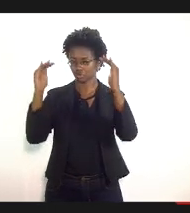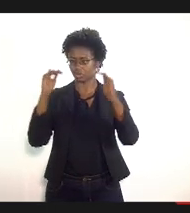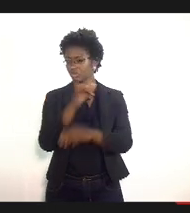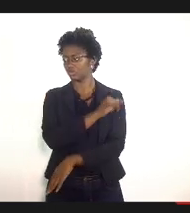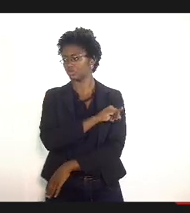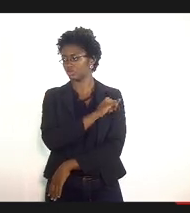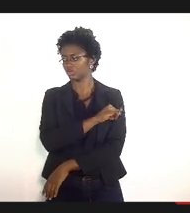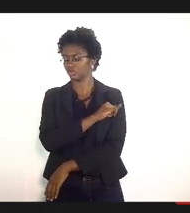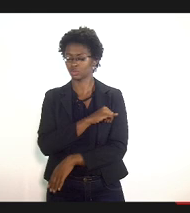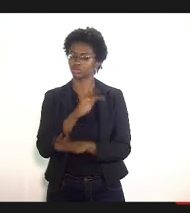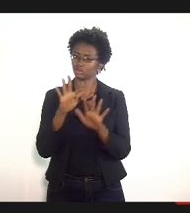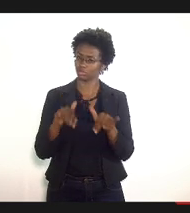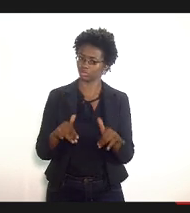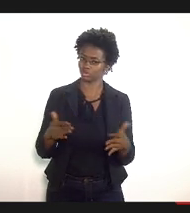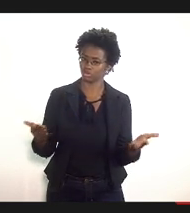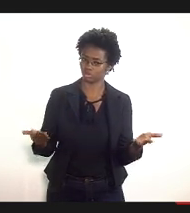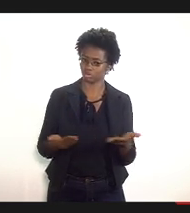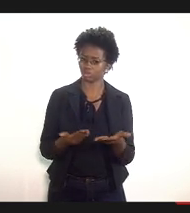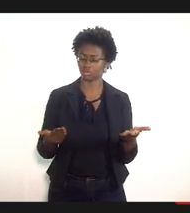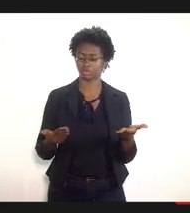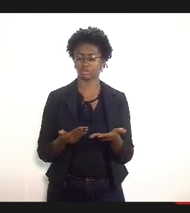Por fim, em relação